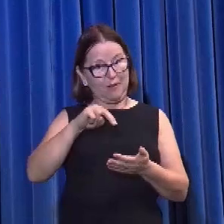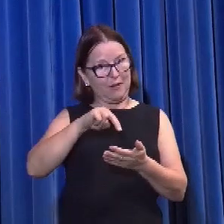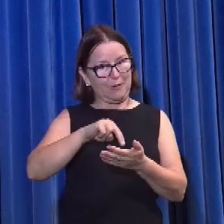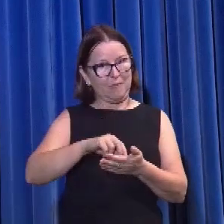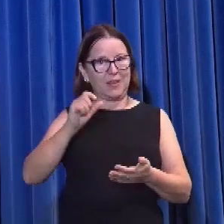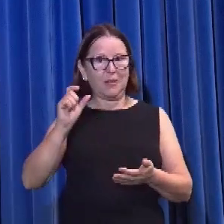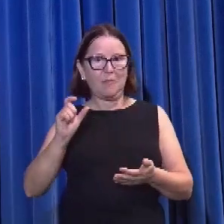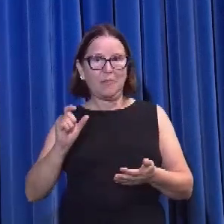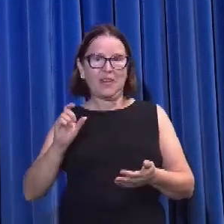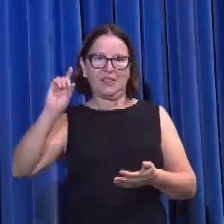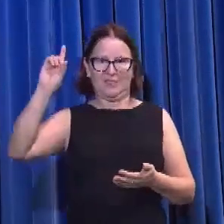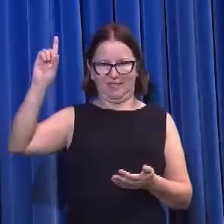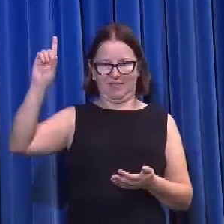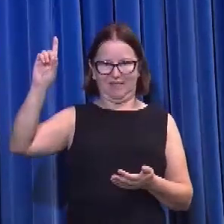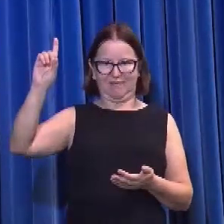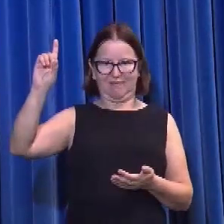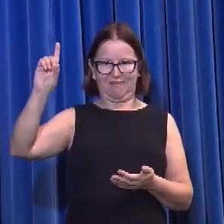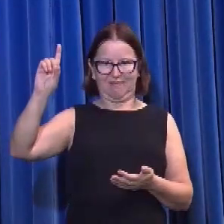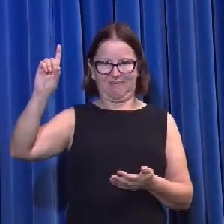Deus.